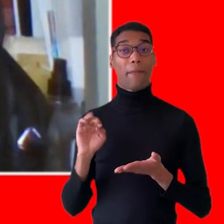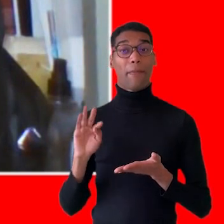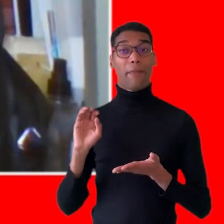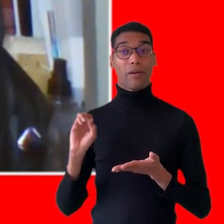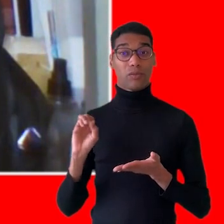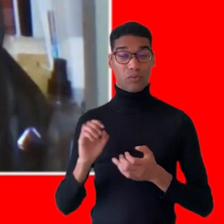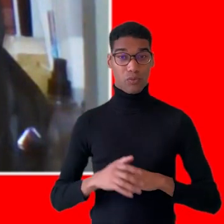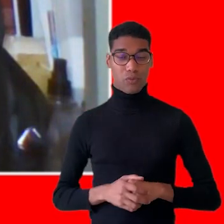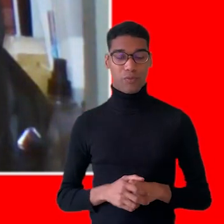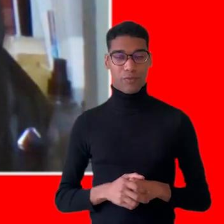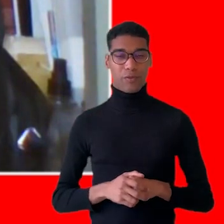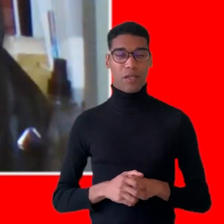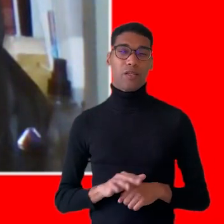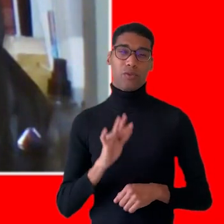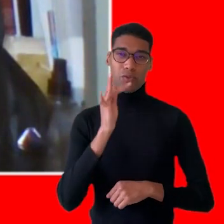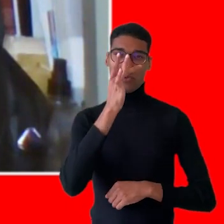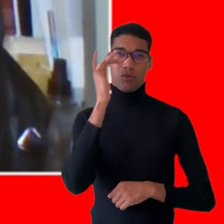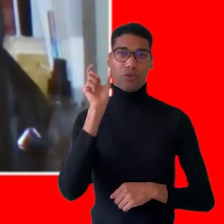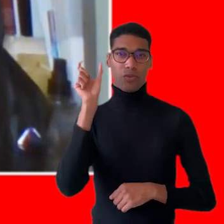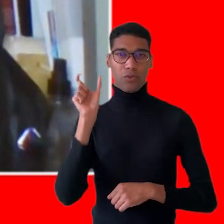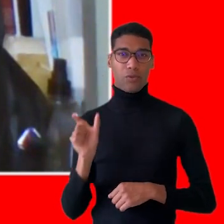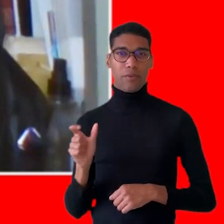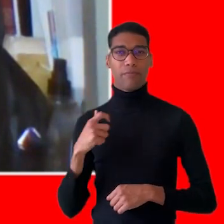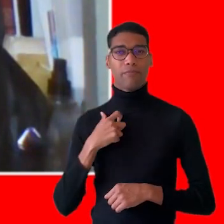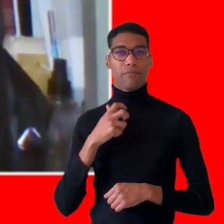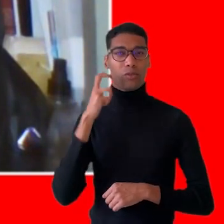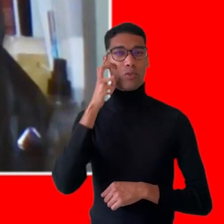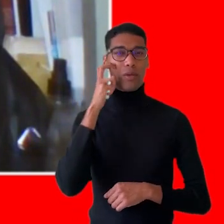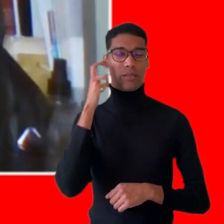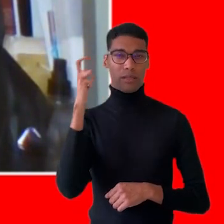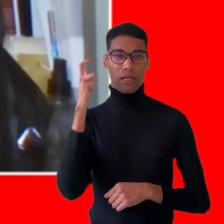Banto, de um grande intelectual